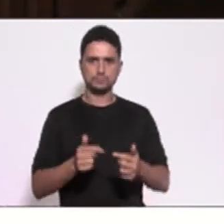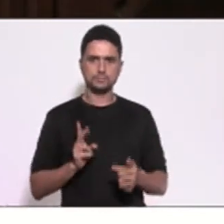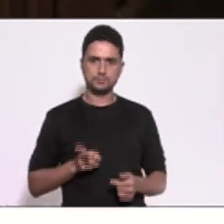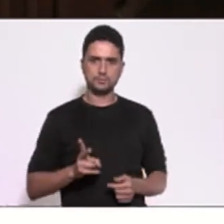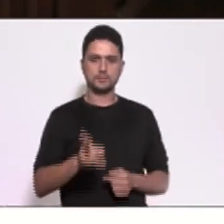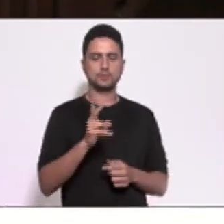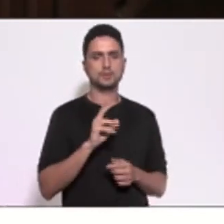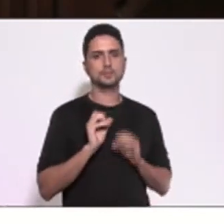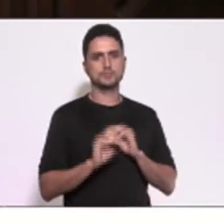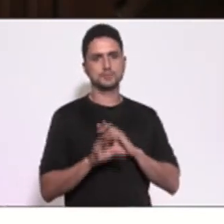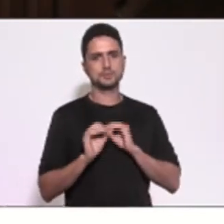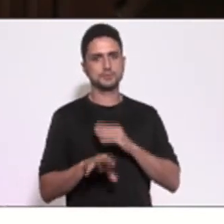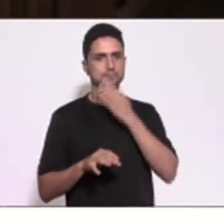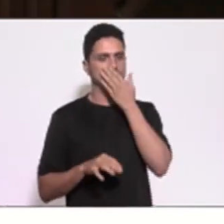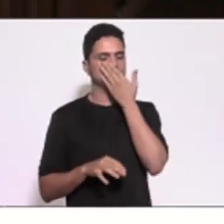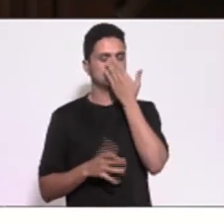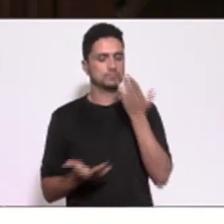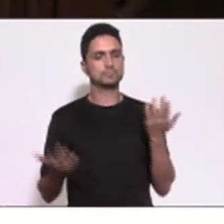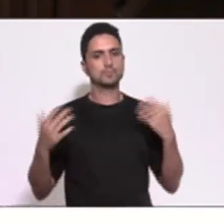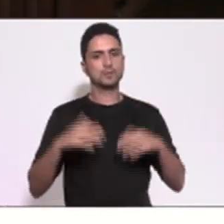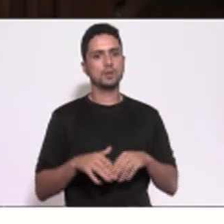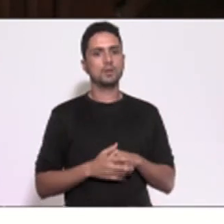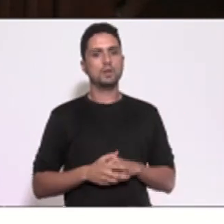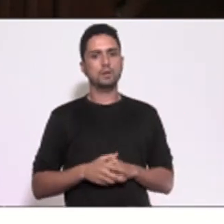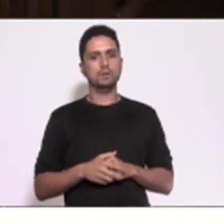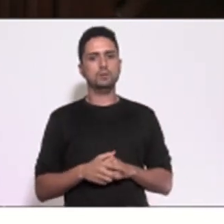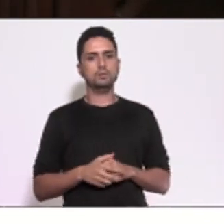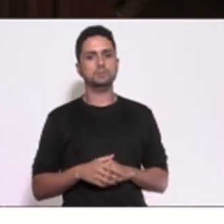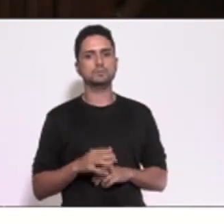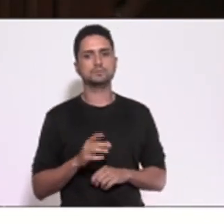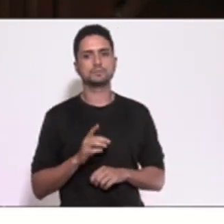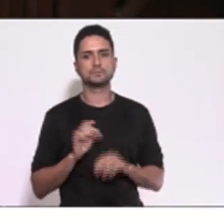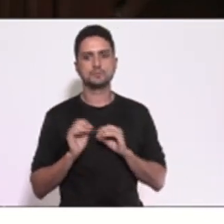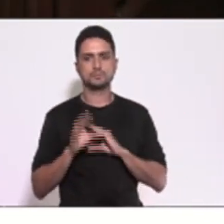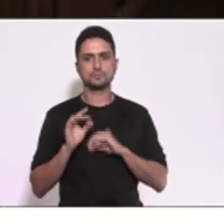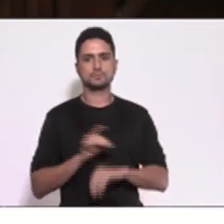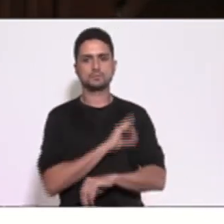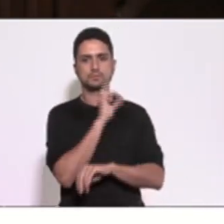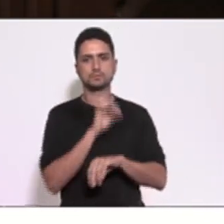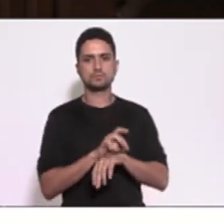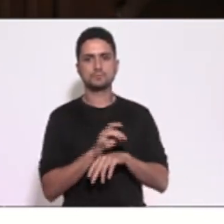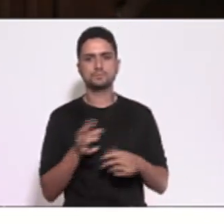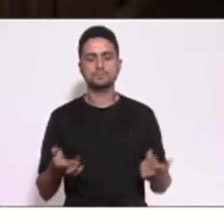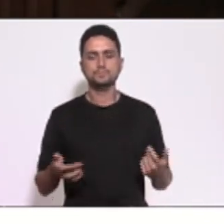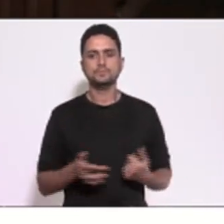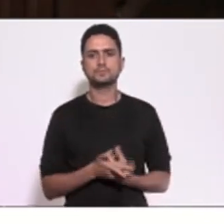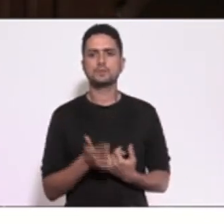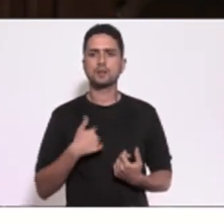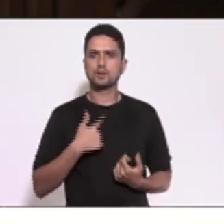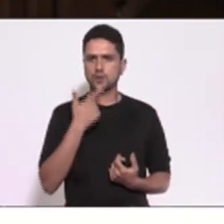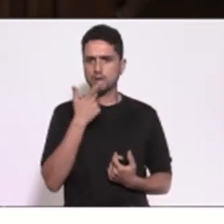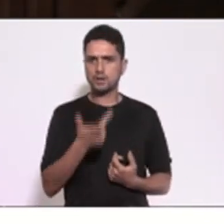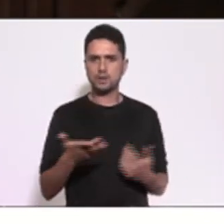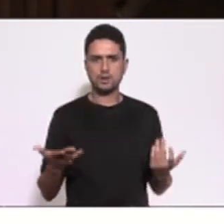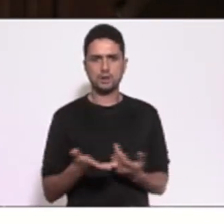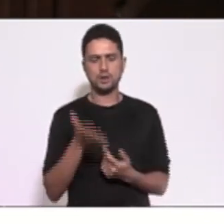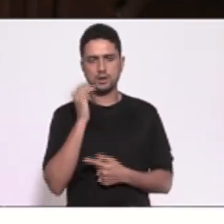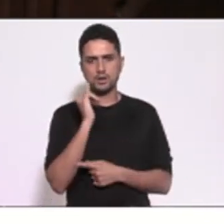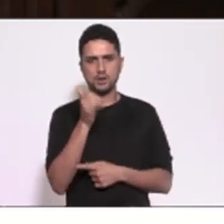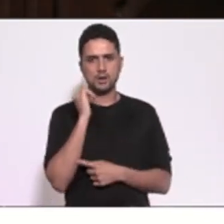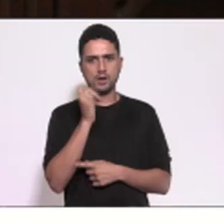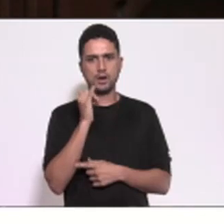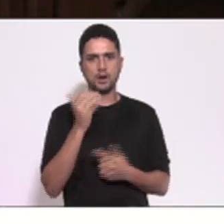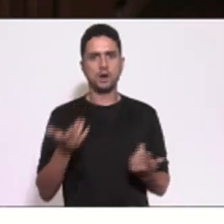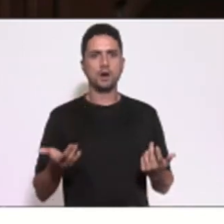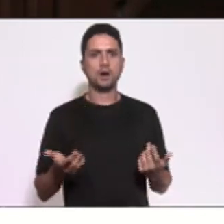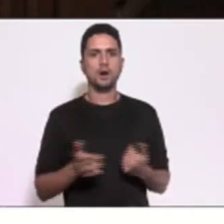educação, enfim, integral. Portanto, faço aqui esse depoimento, faço aqui esta intervenção,